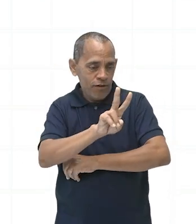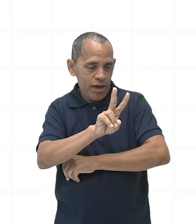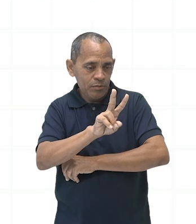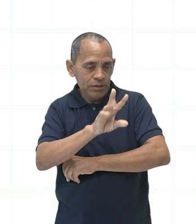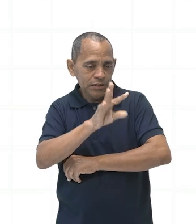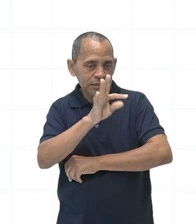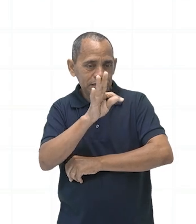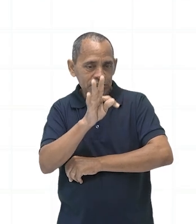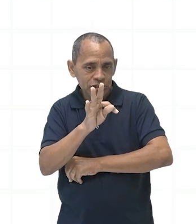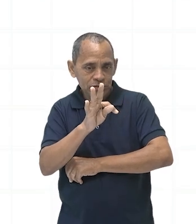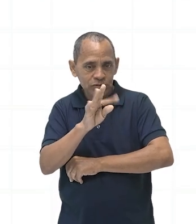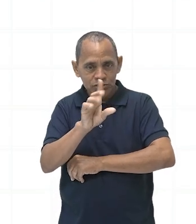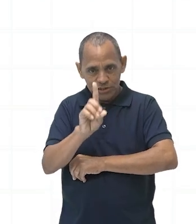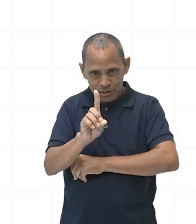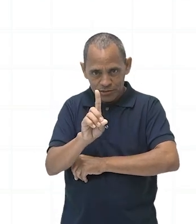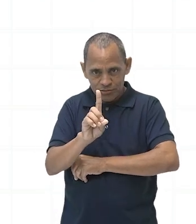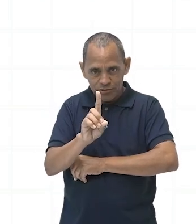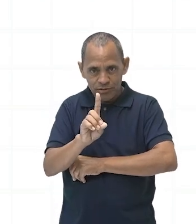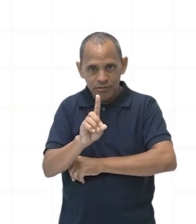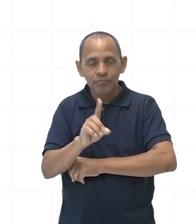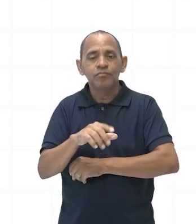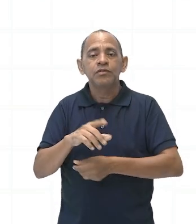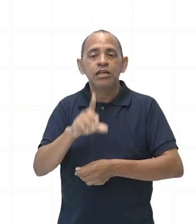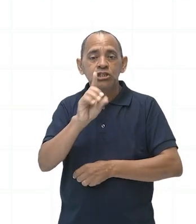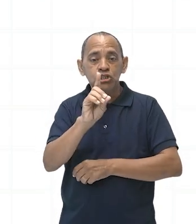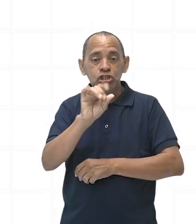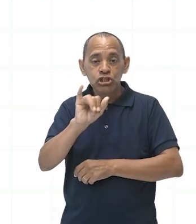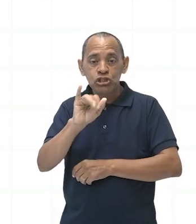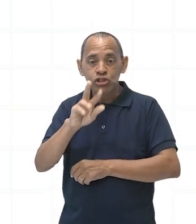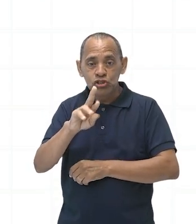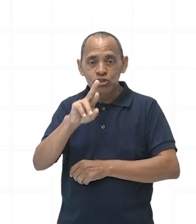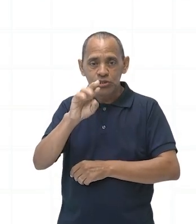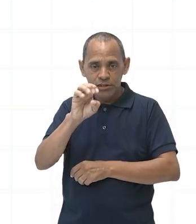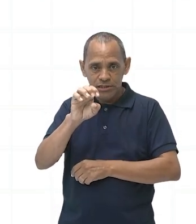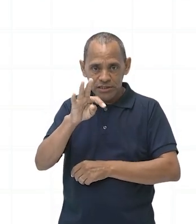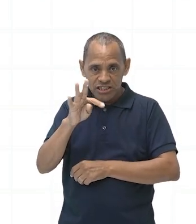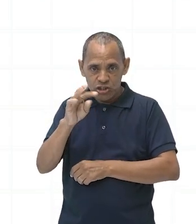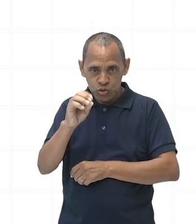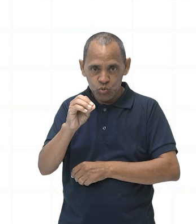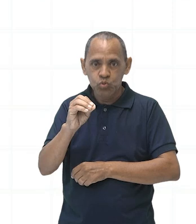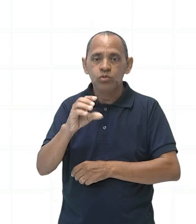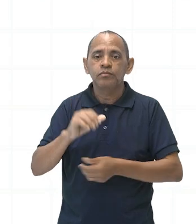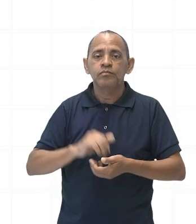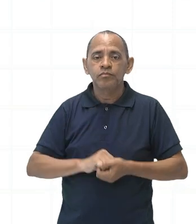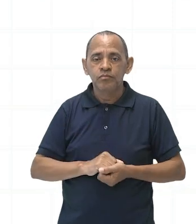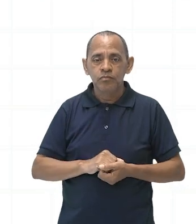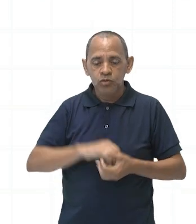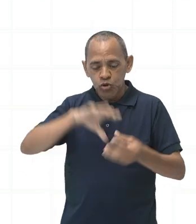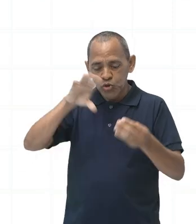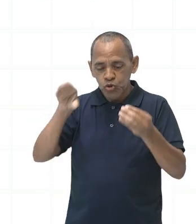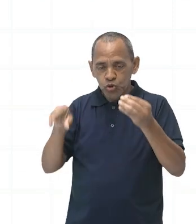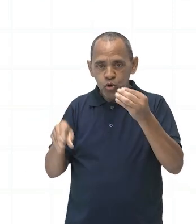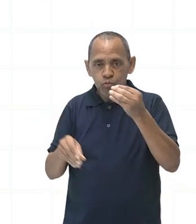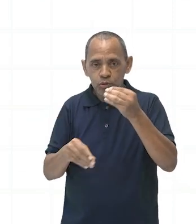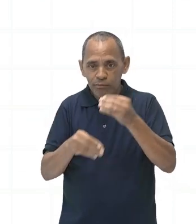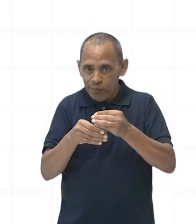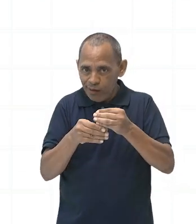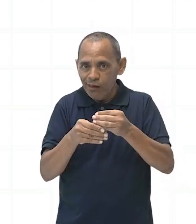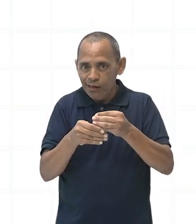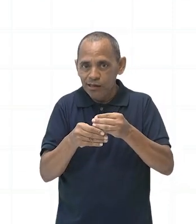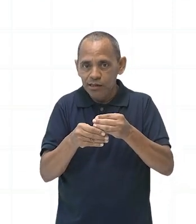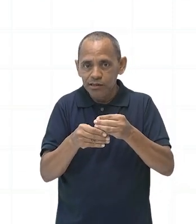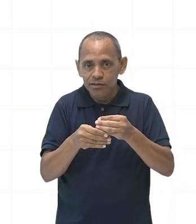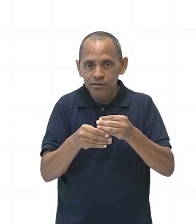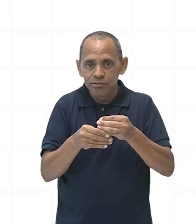transitivo direto, VTD, tá? E o complemento do verbo